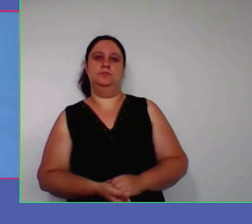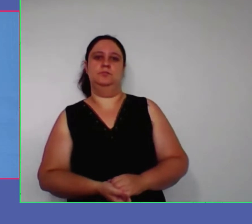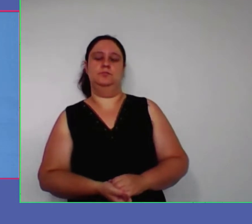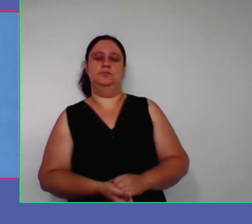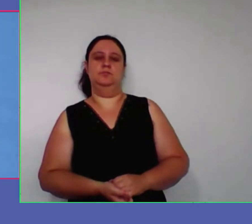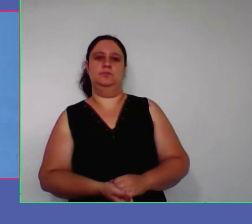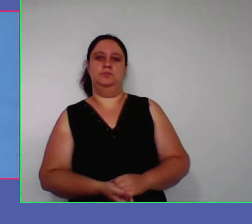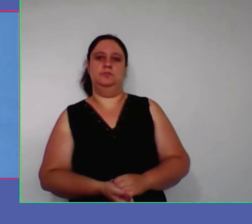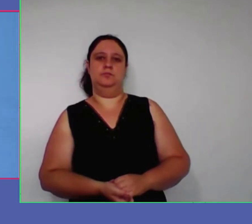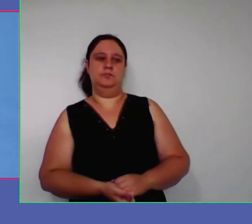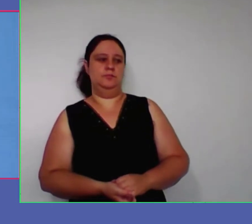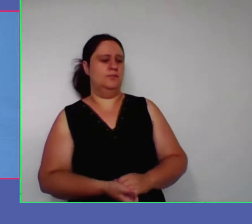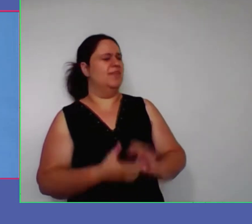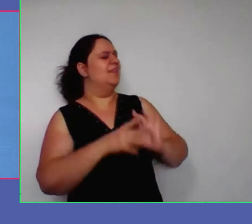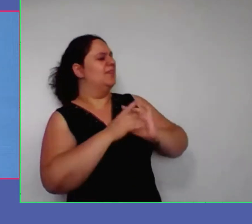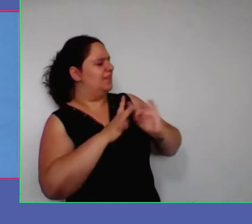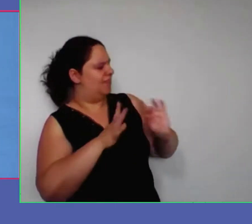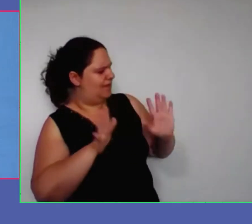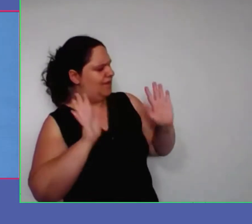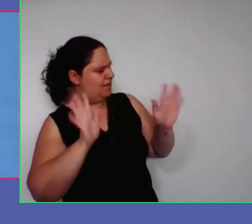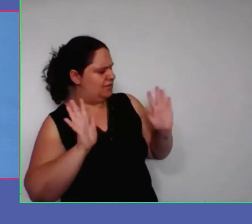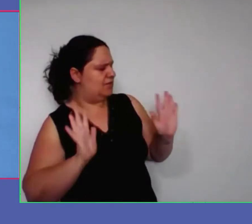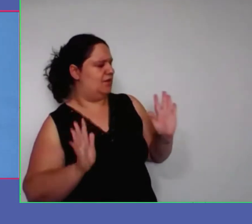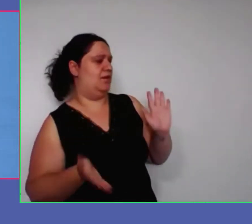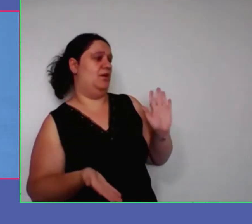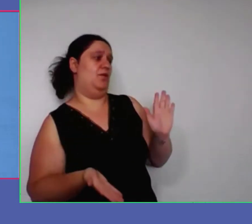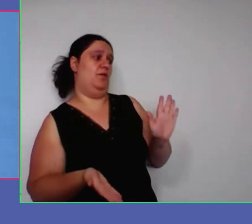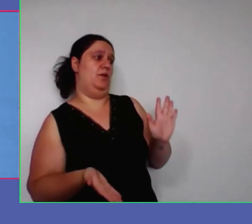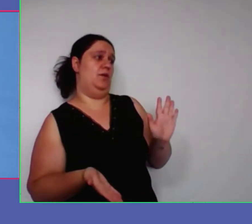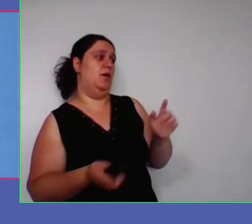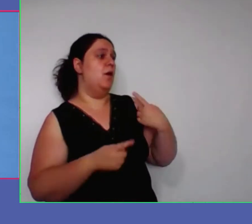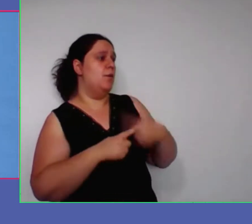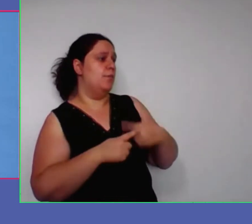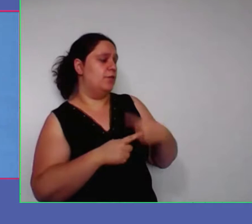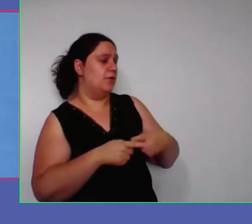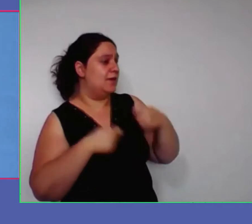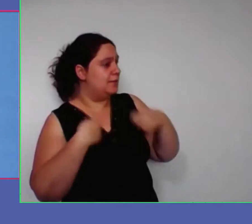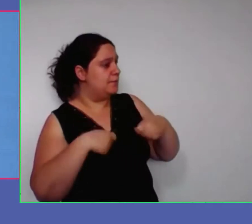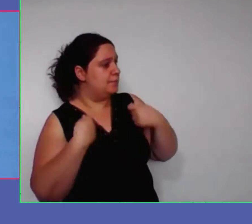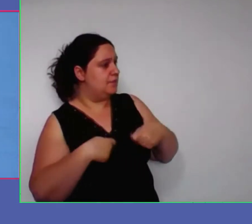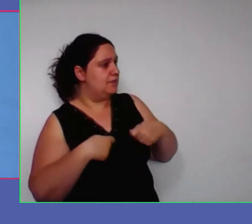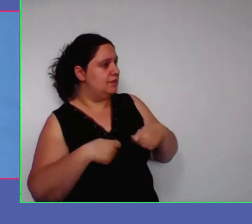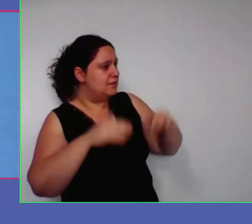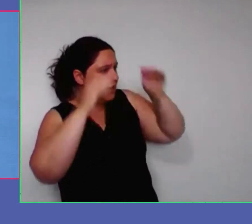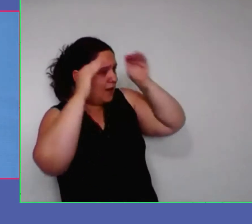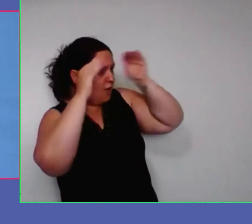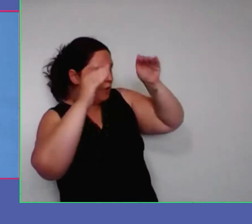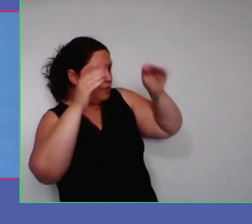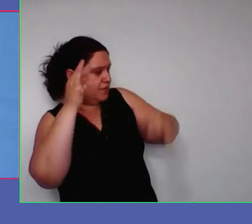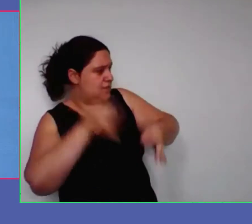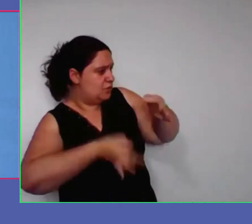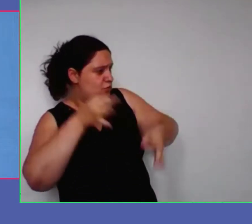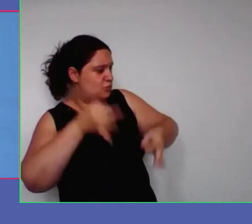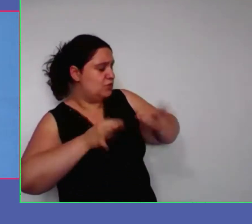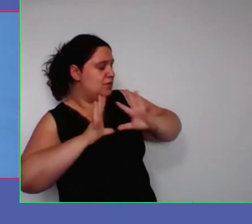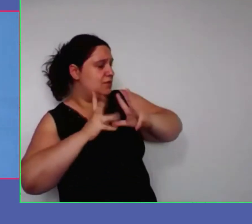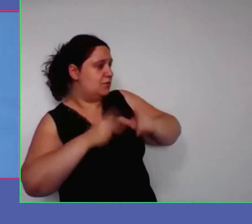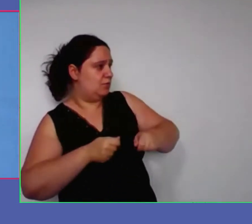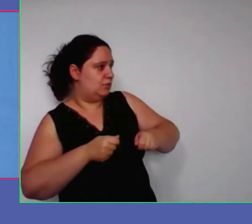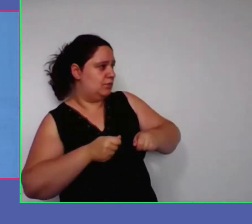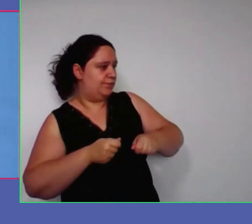deixa por enquanto, porque assim nos convém cumprir toda a justiça. Então ele o